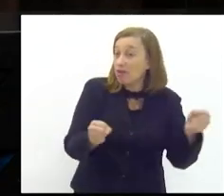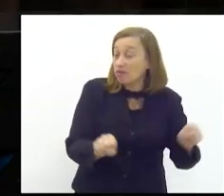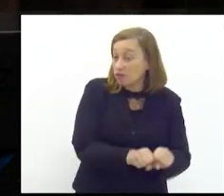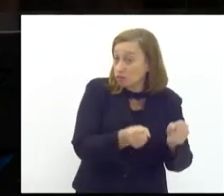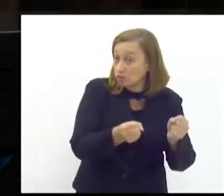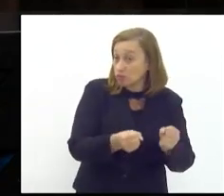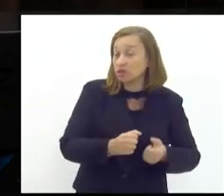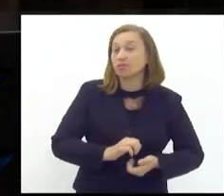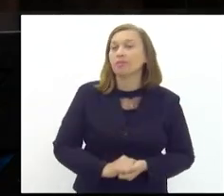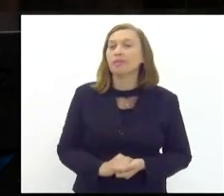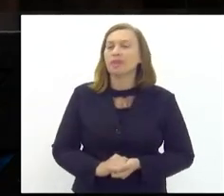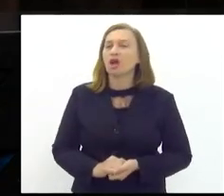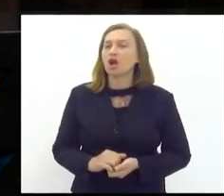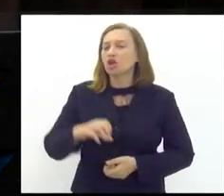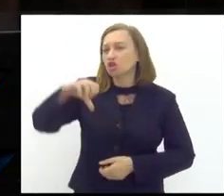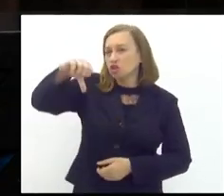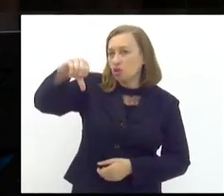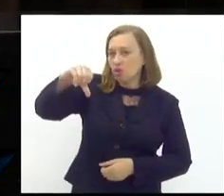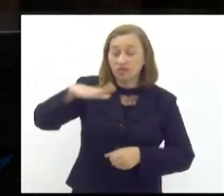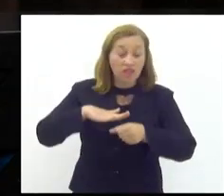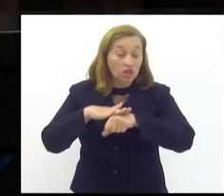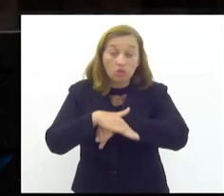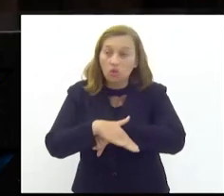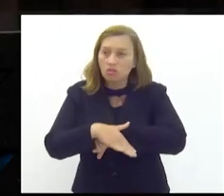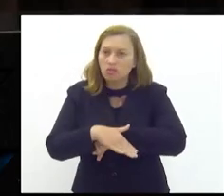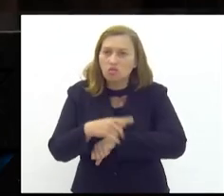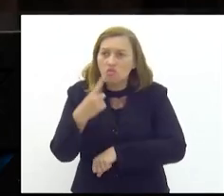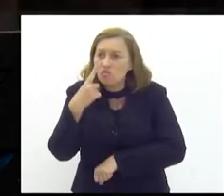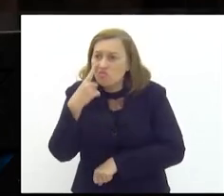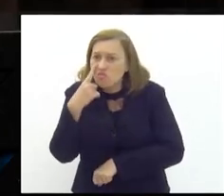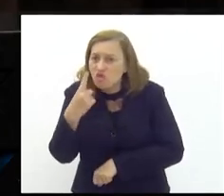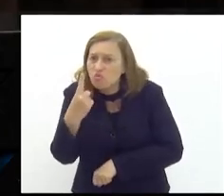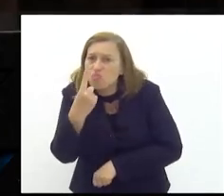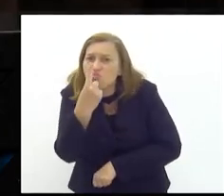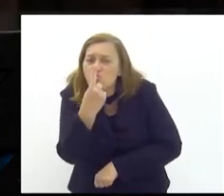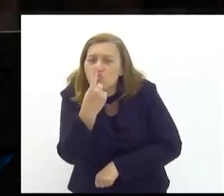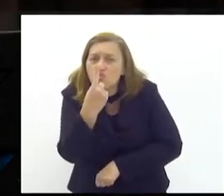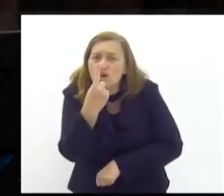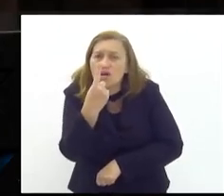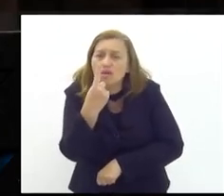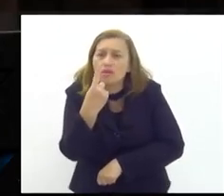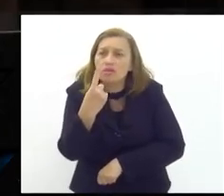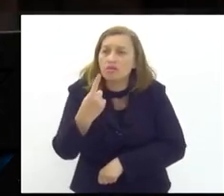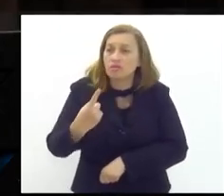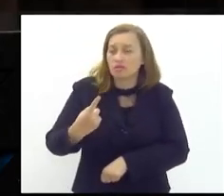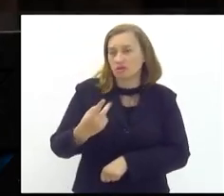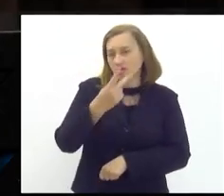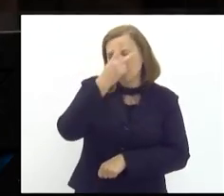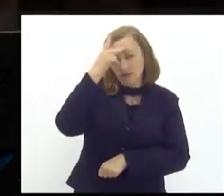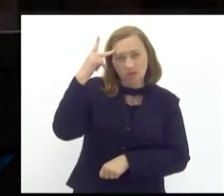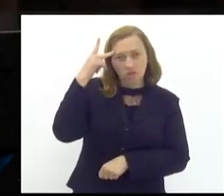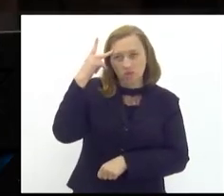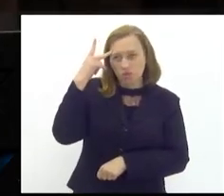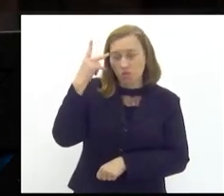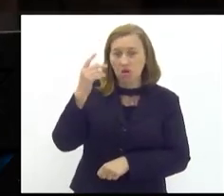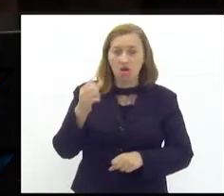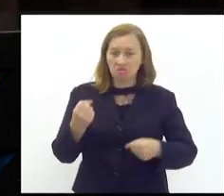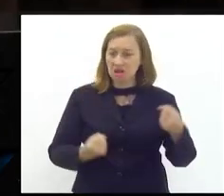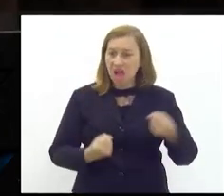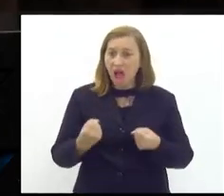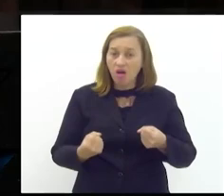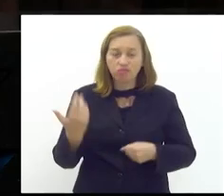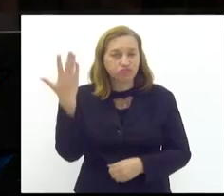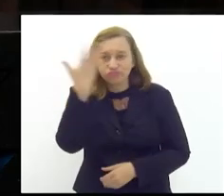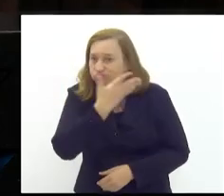9 horas da noite não tem Viva não tem Viva alma não tem nenhum carro transitando na própria Rio do Pau